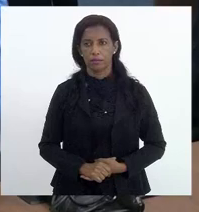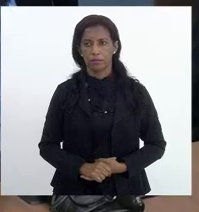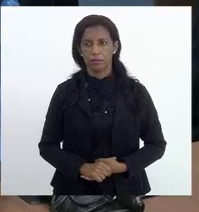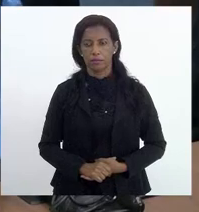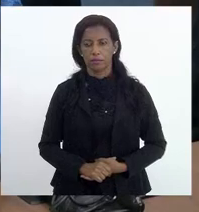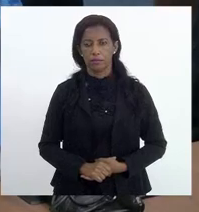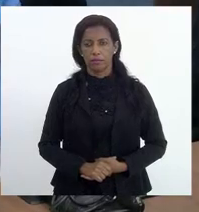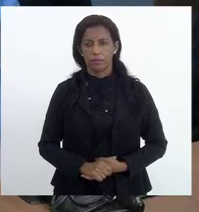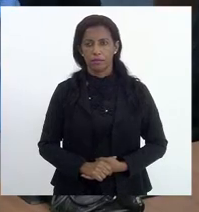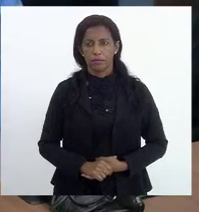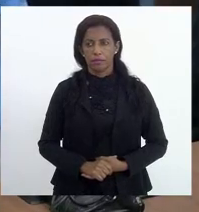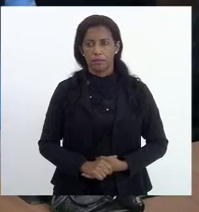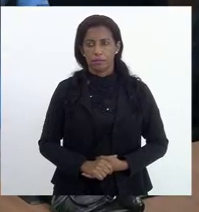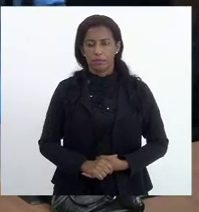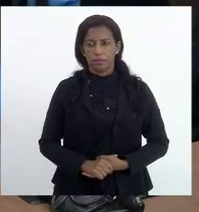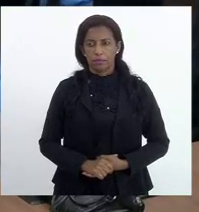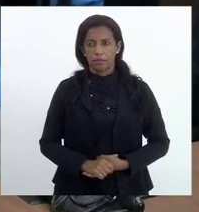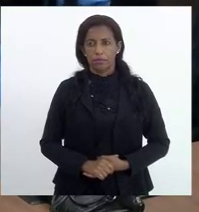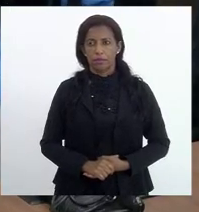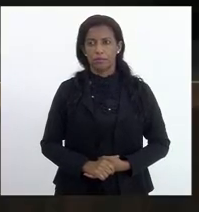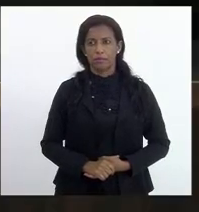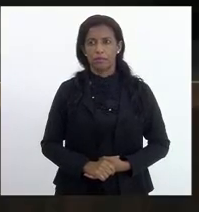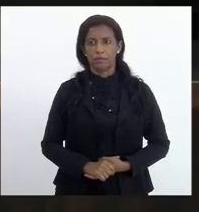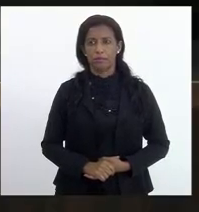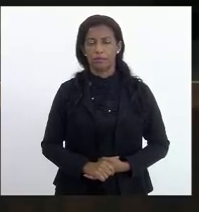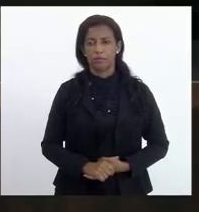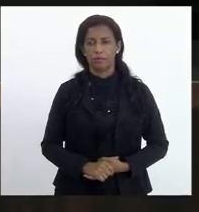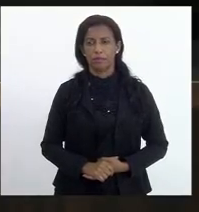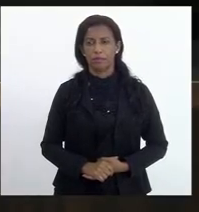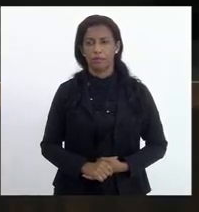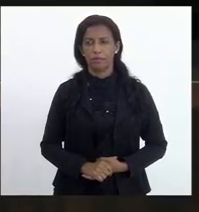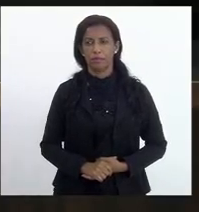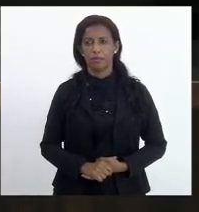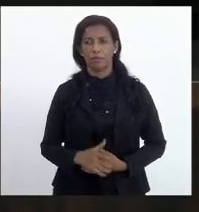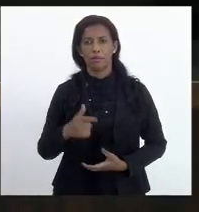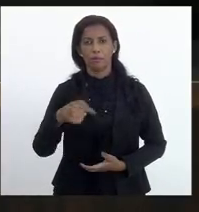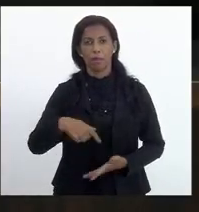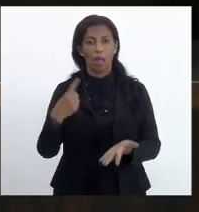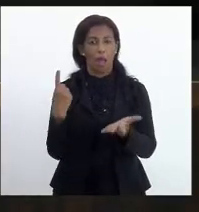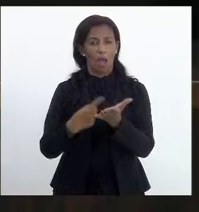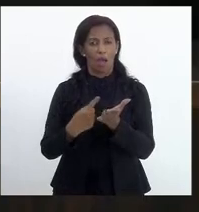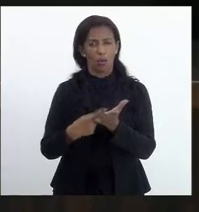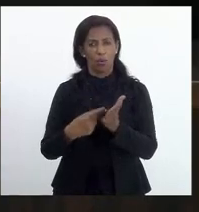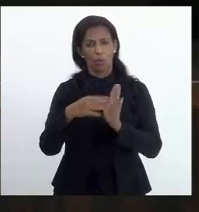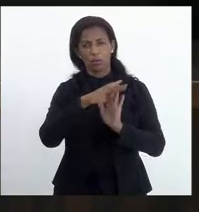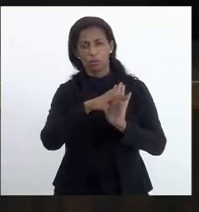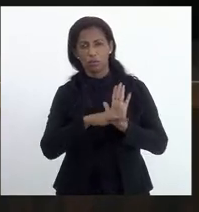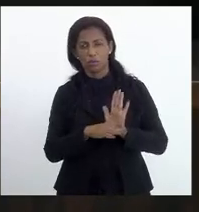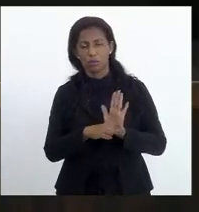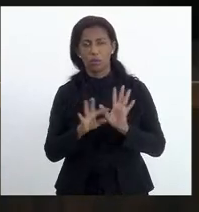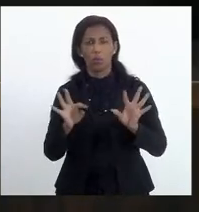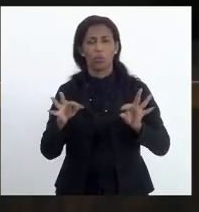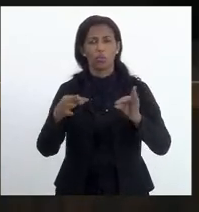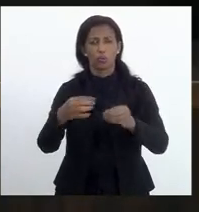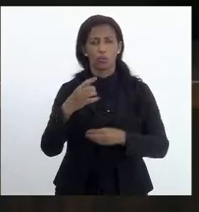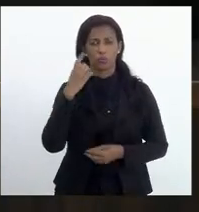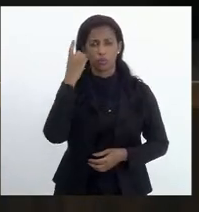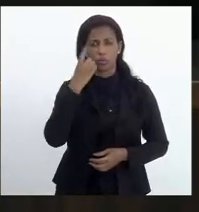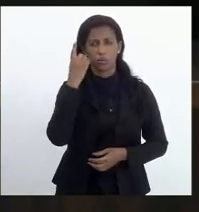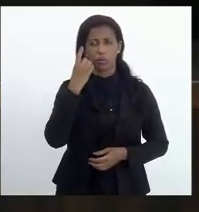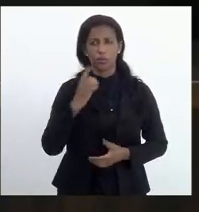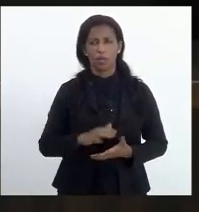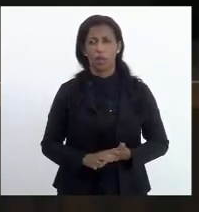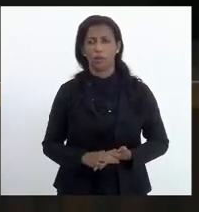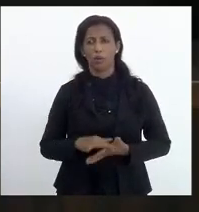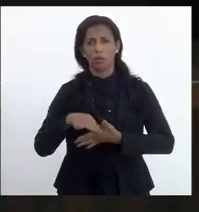Da Marta. Eu queria aqui fazer um acordo de procedimento com os parlamentares em relação